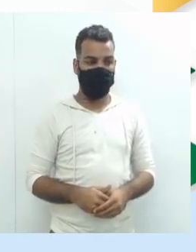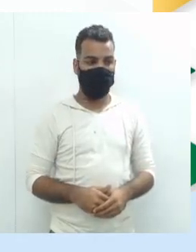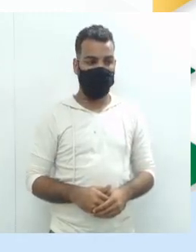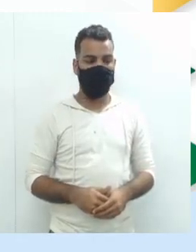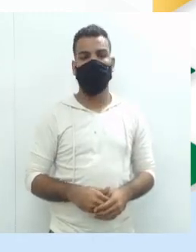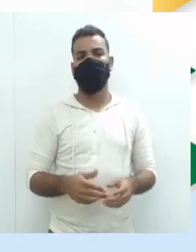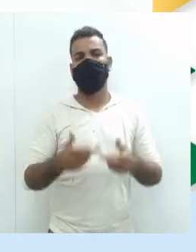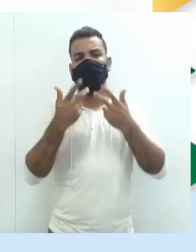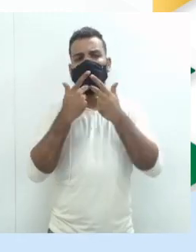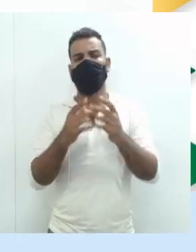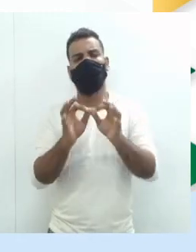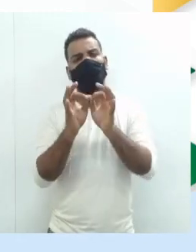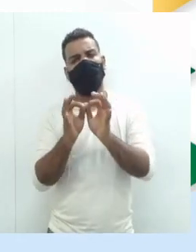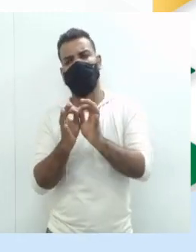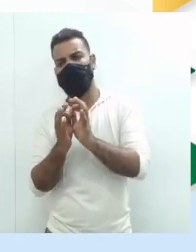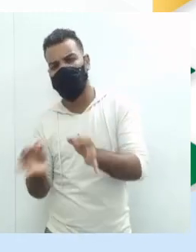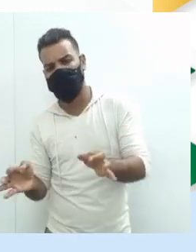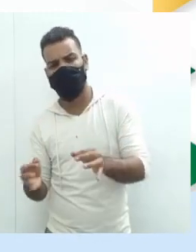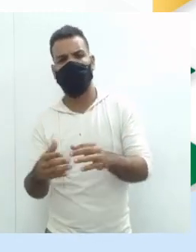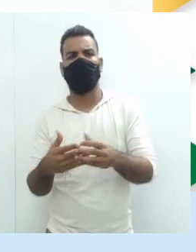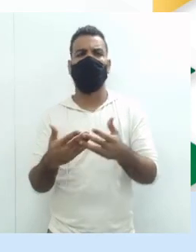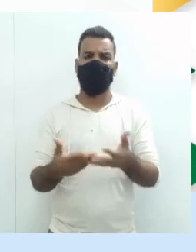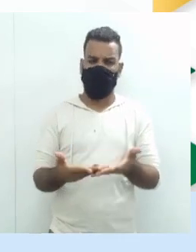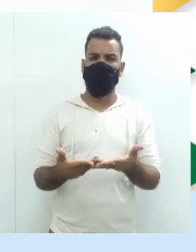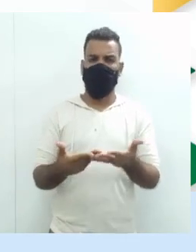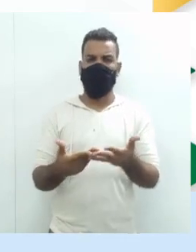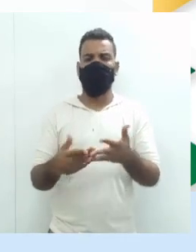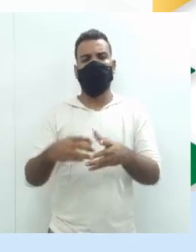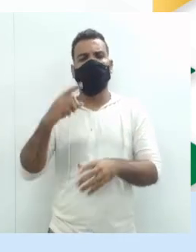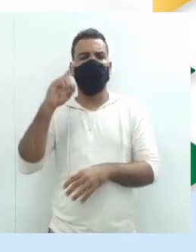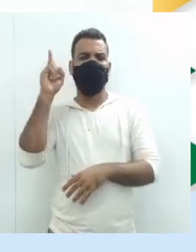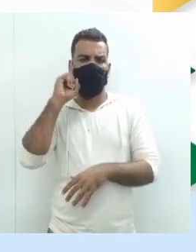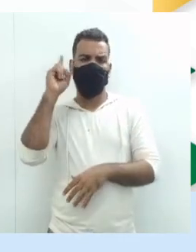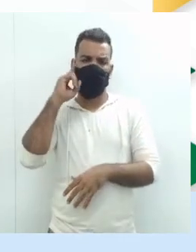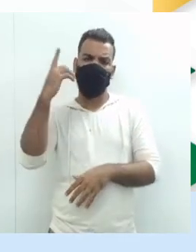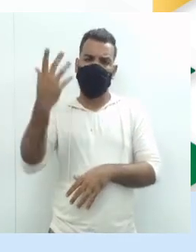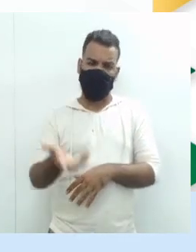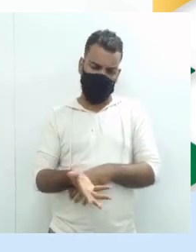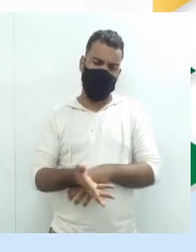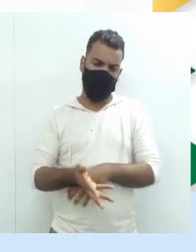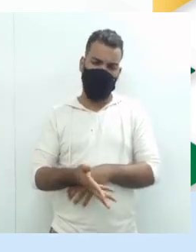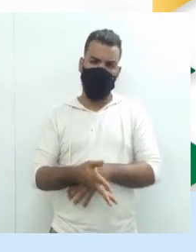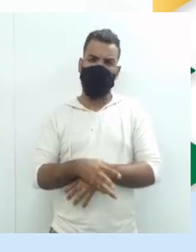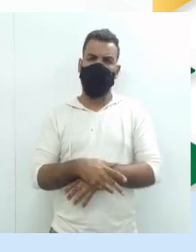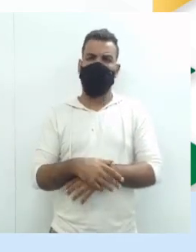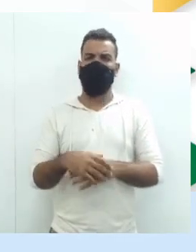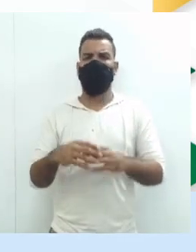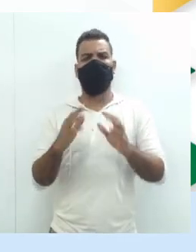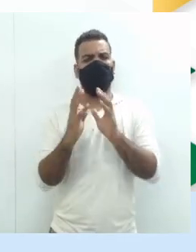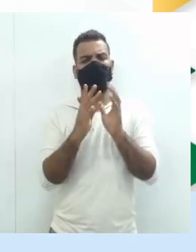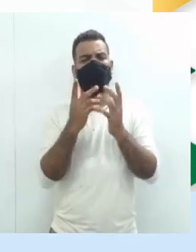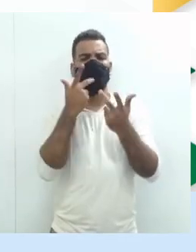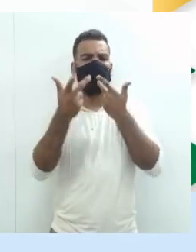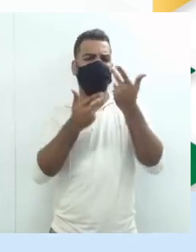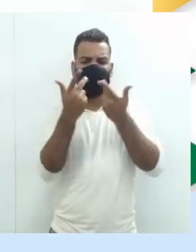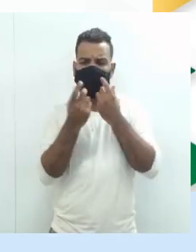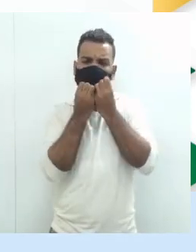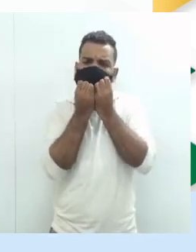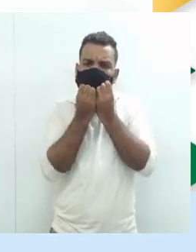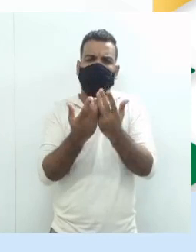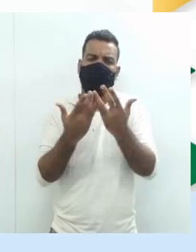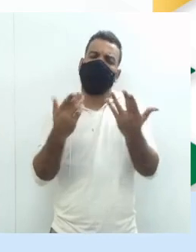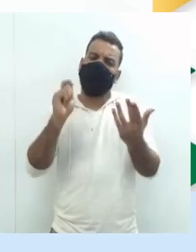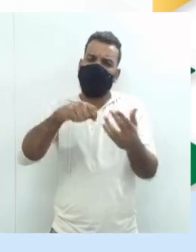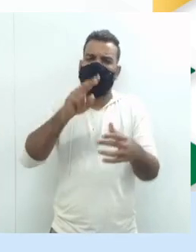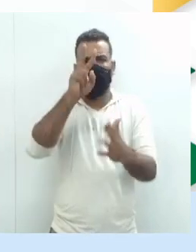linguagem simples, coloquial, que é uma linguagem mais do dia a dia, certo? Uma linguagem mais dinâmica, uma linguagem mais